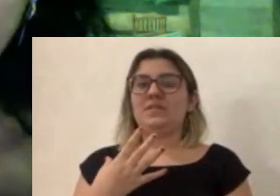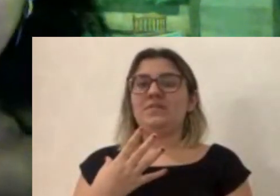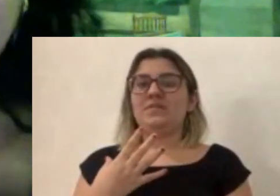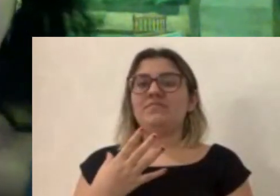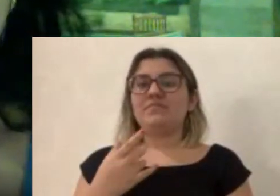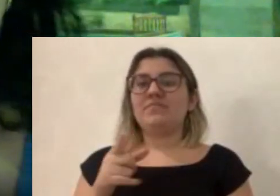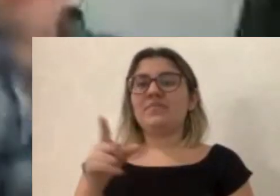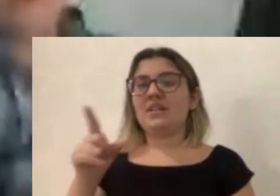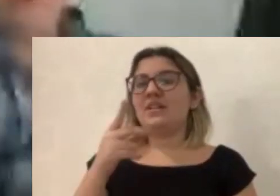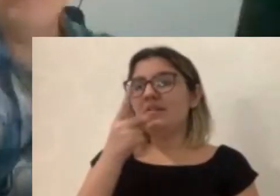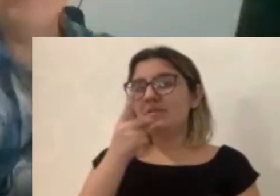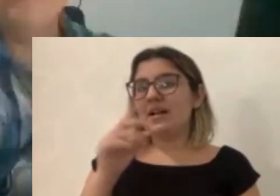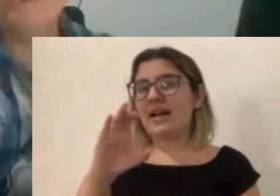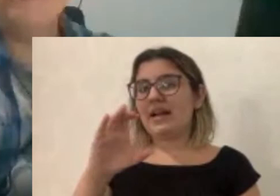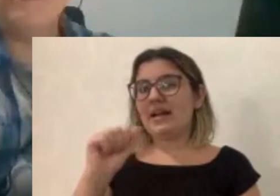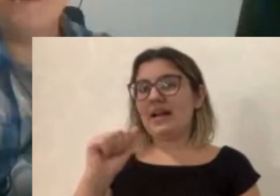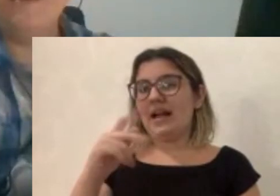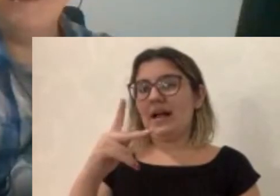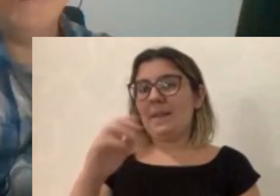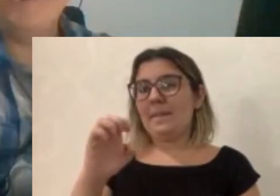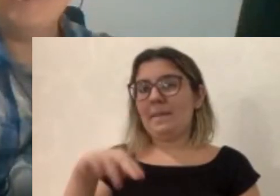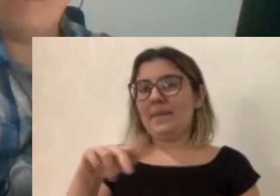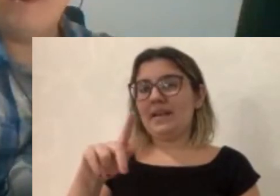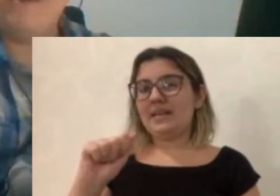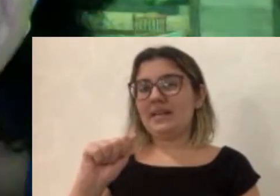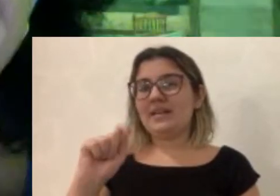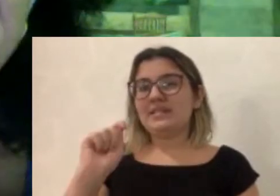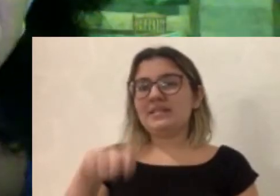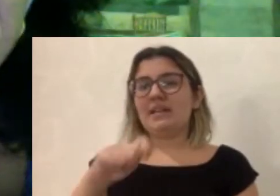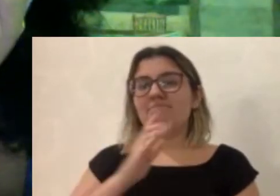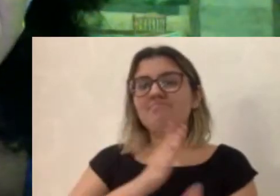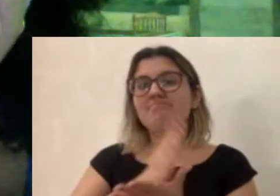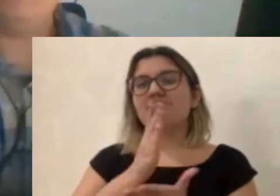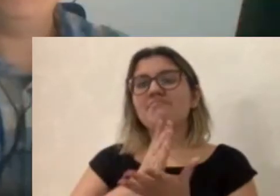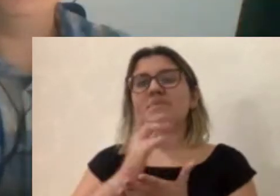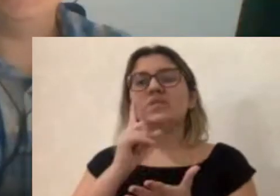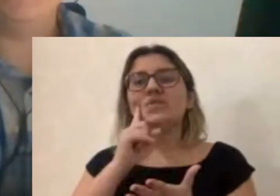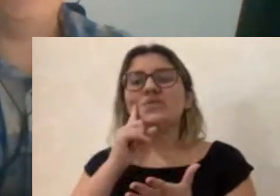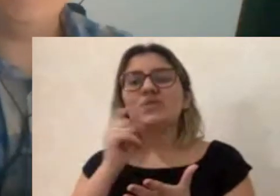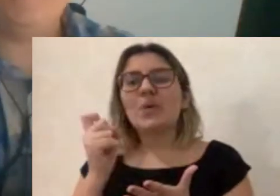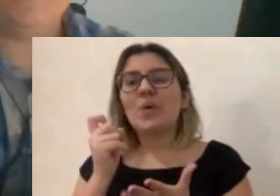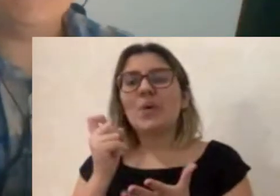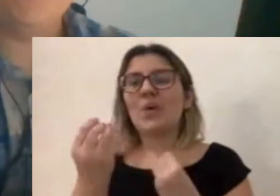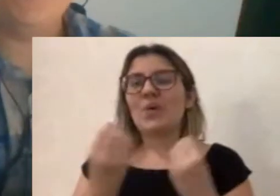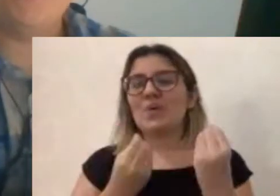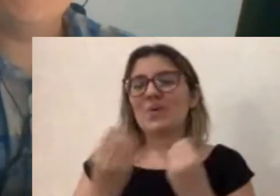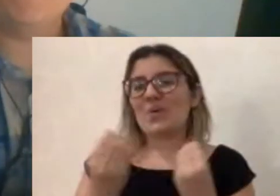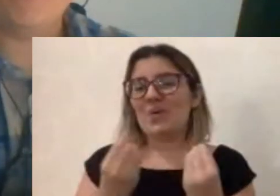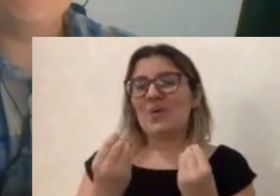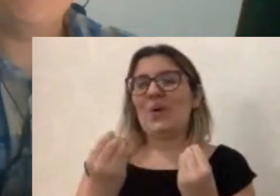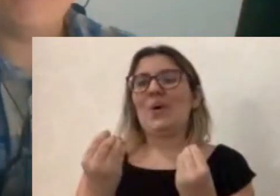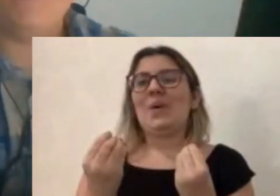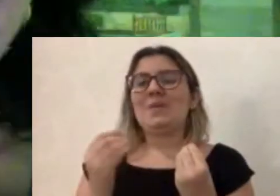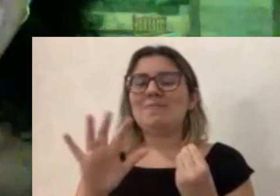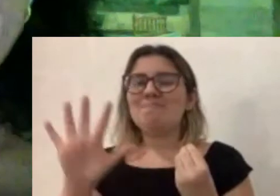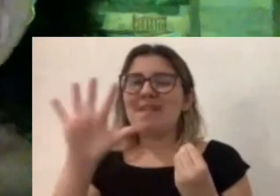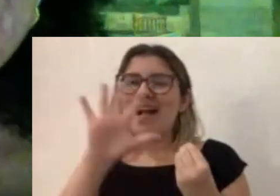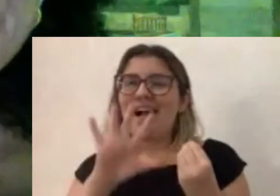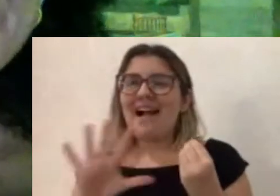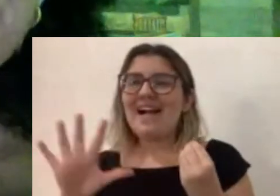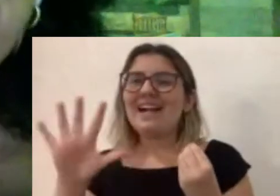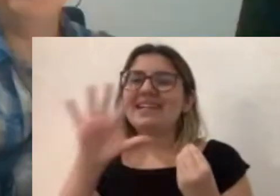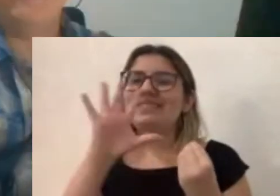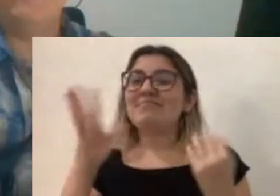boa. Totalmente legal também, né, Estela? Eu acho capenga cheia de possibilidades sonoras, é quase